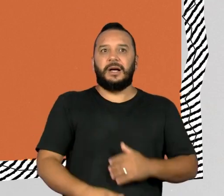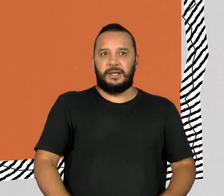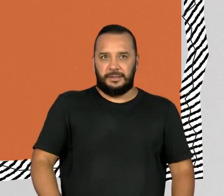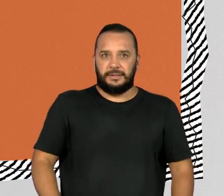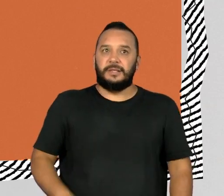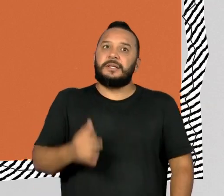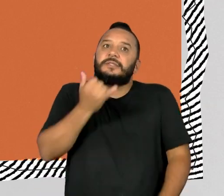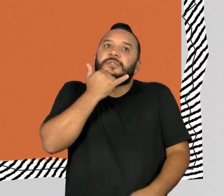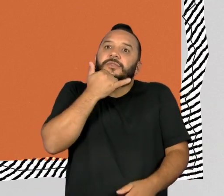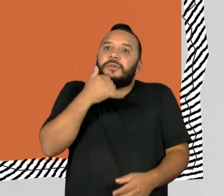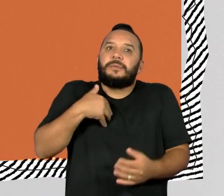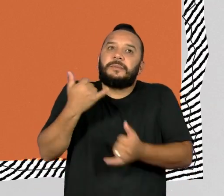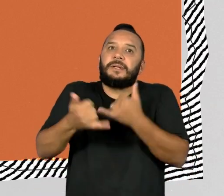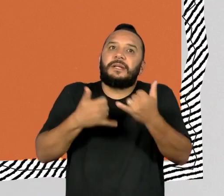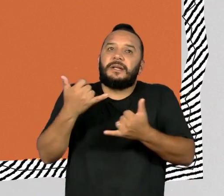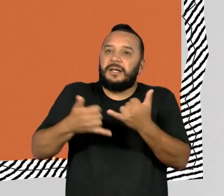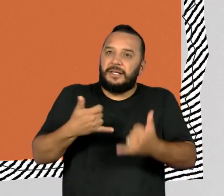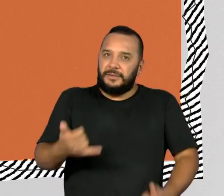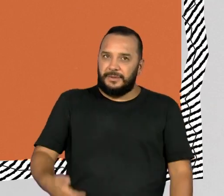Eu tava brincando.